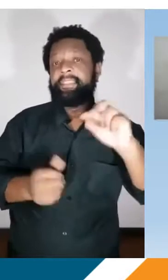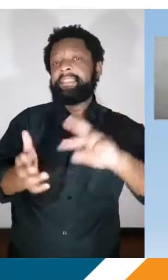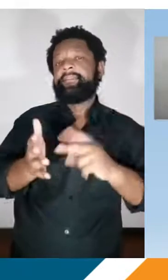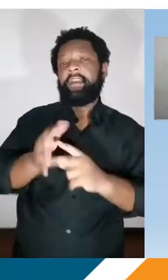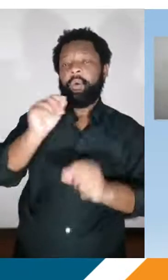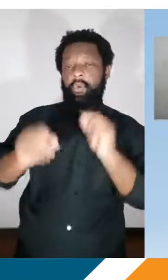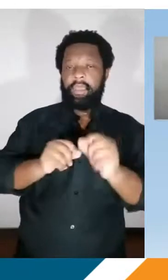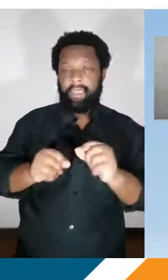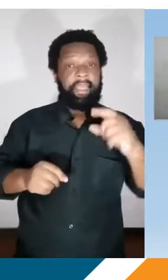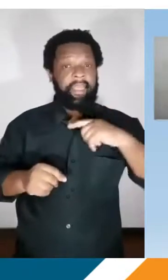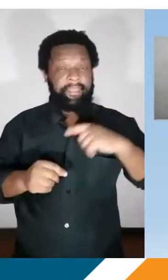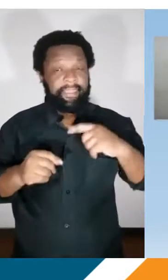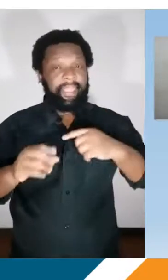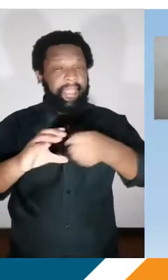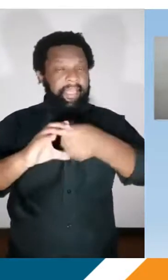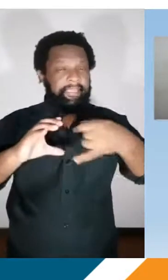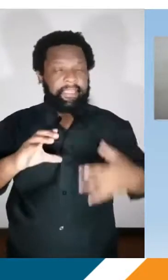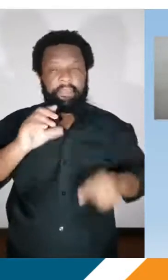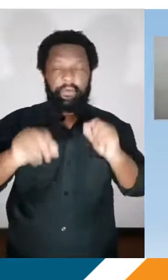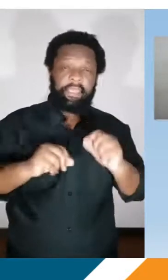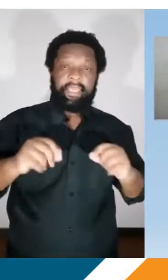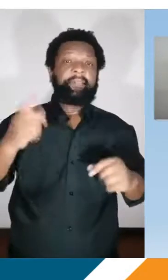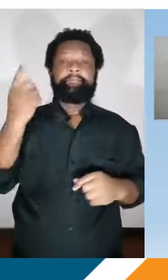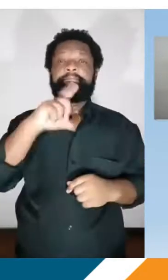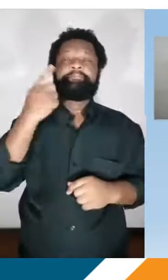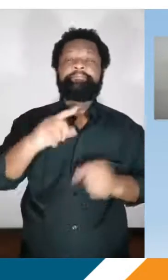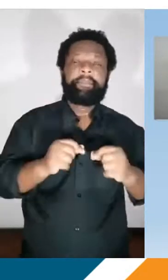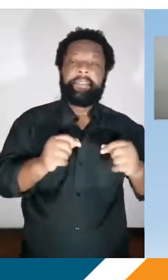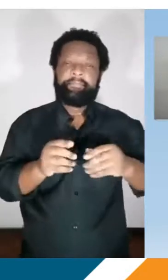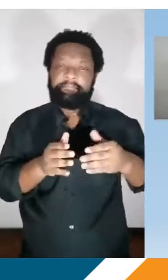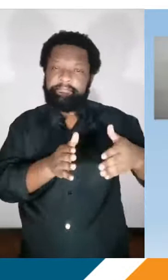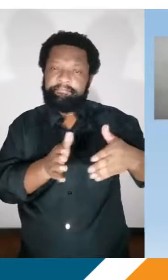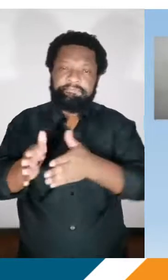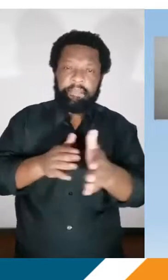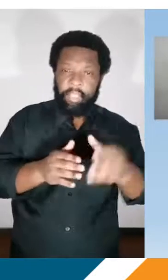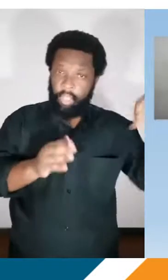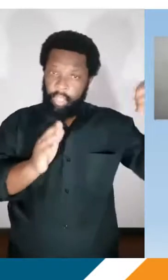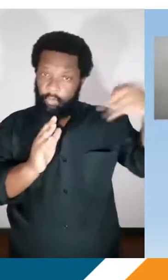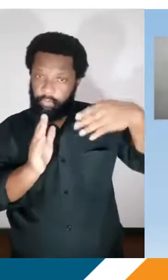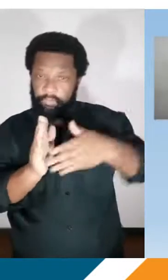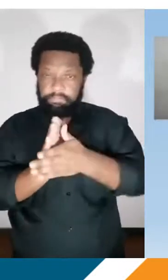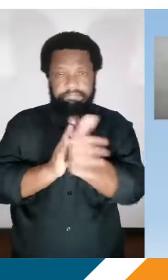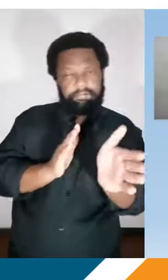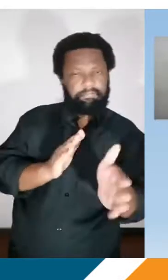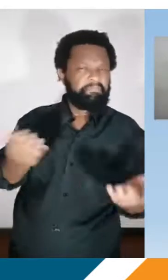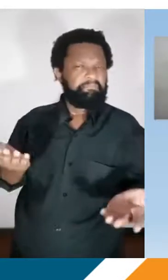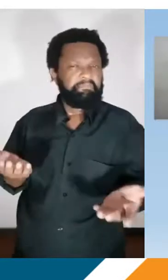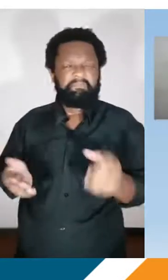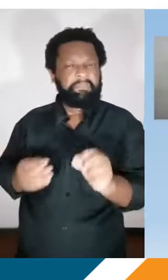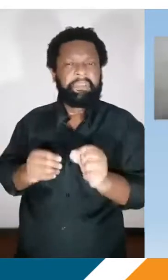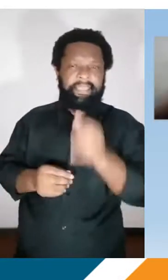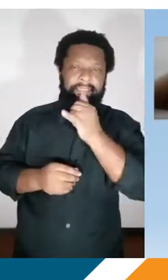está associada ao seguinte, ela vai ser caracterizada quando ela conseguir desviar o plano de luz polarizado. O que é, Jorge?